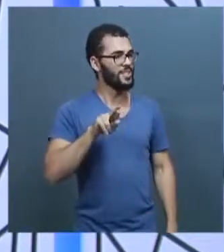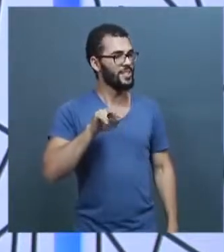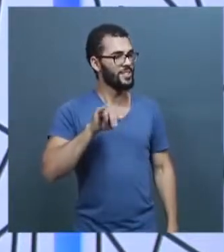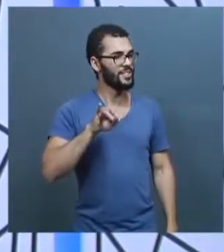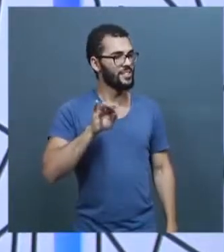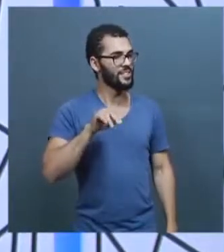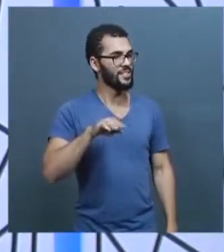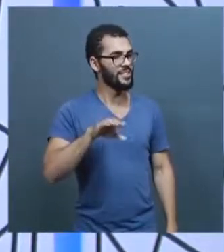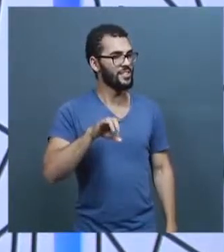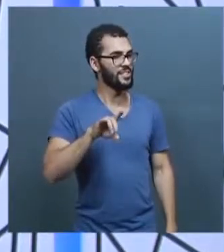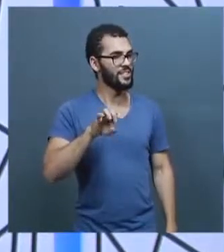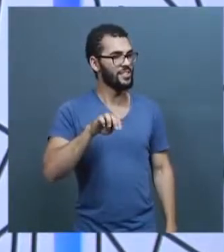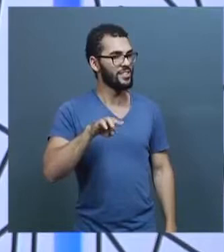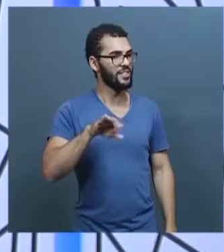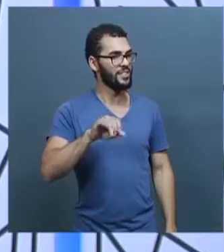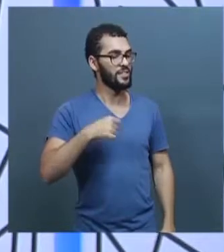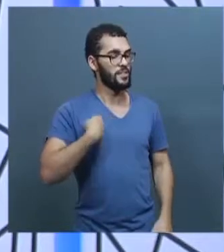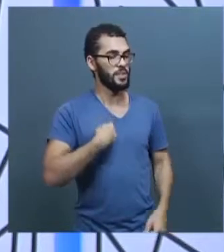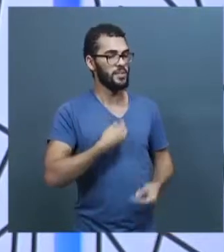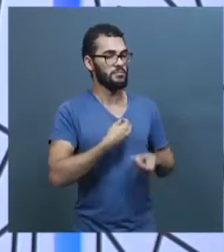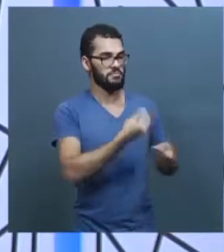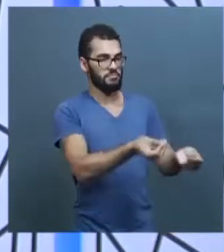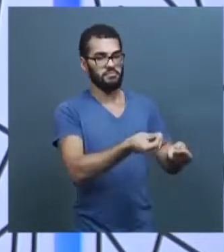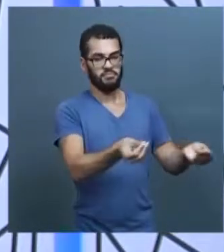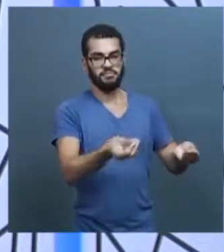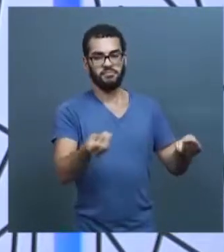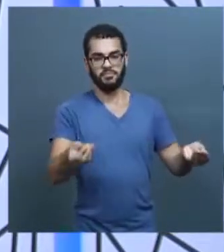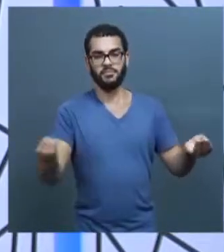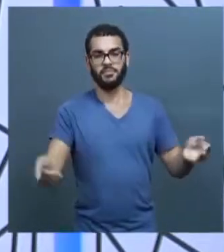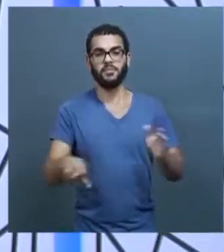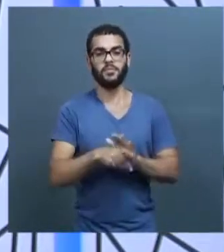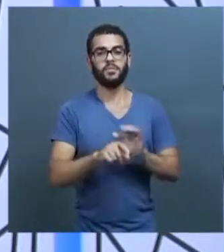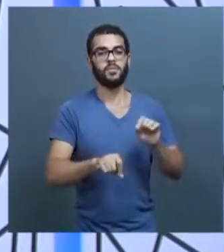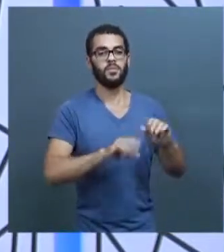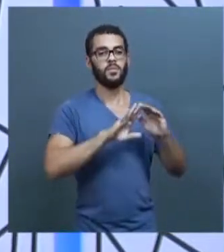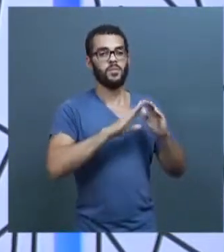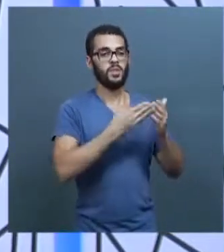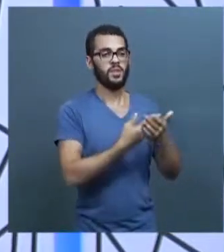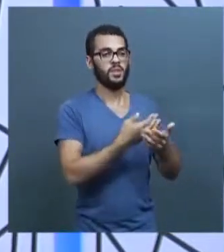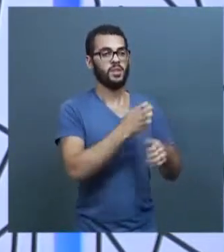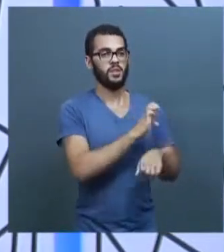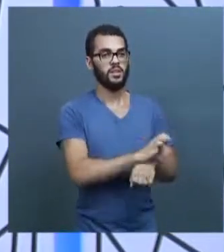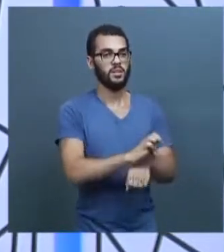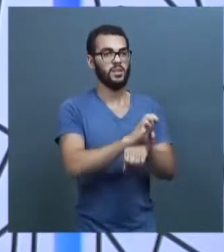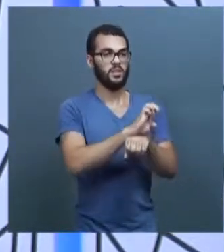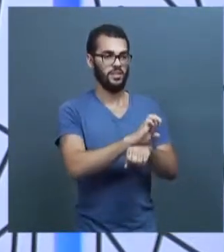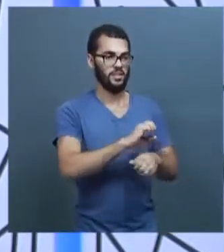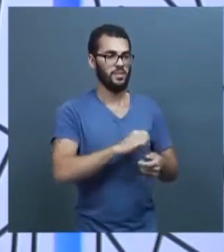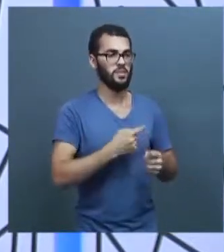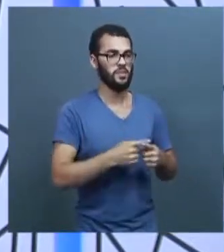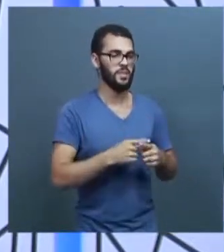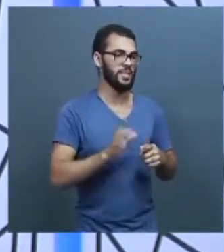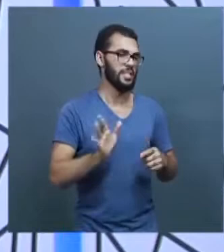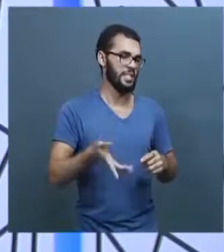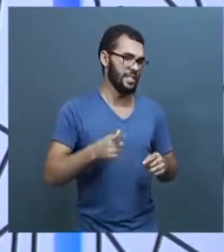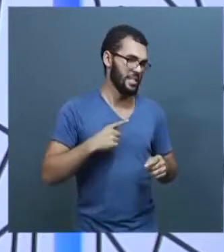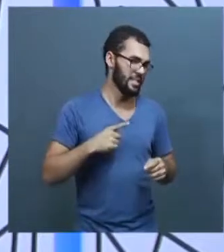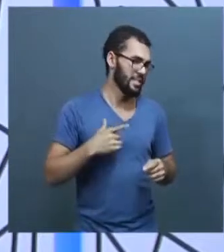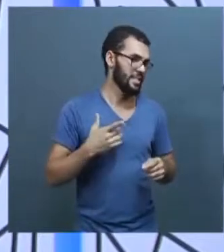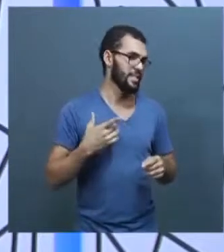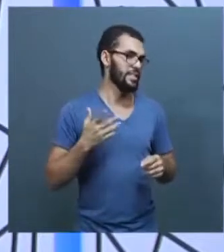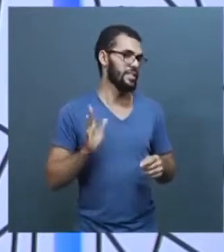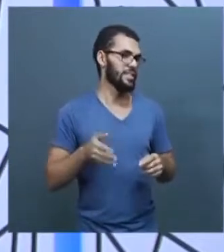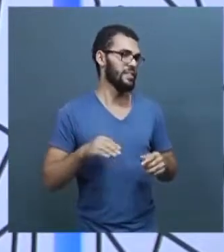passar para as escolas estaduais e também porque como já existiam esses hábitos